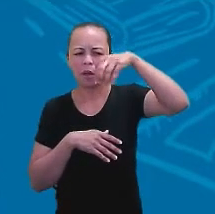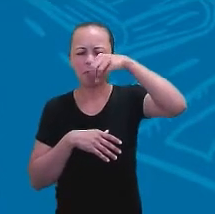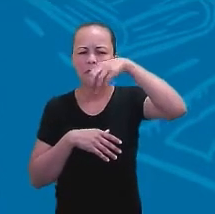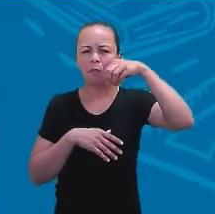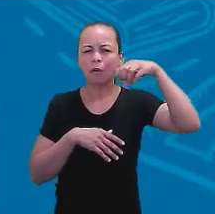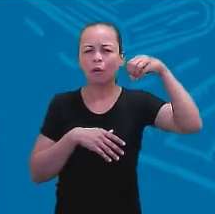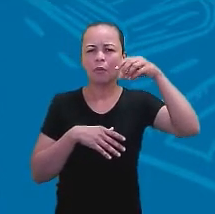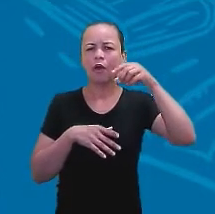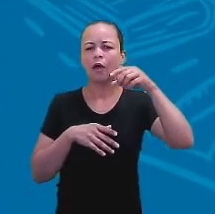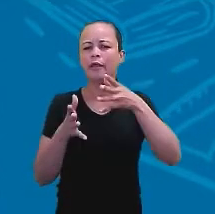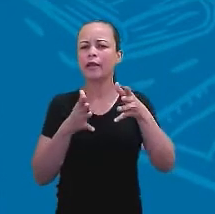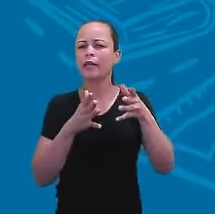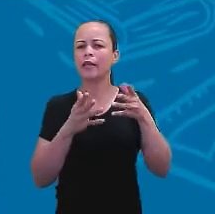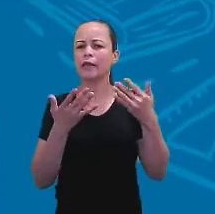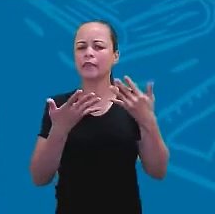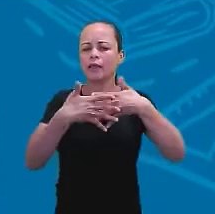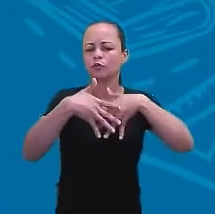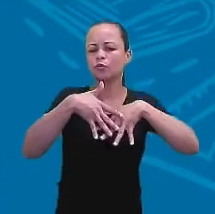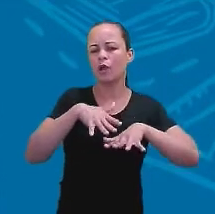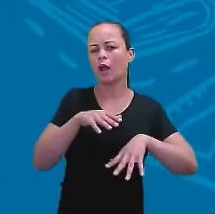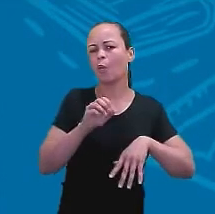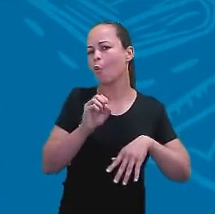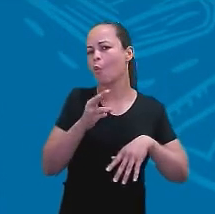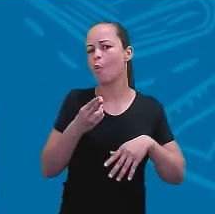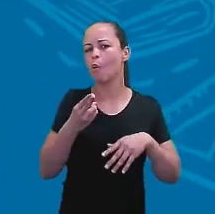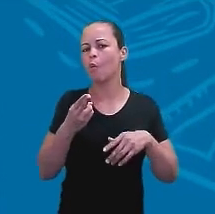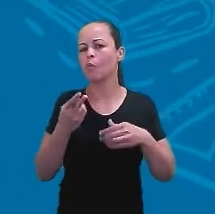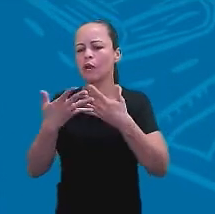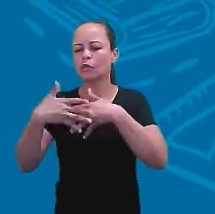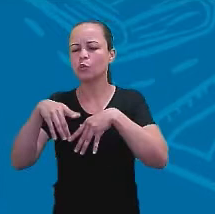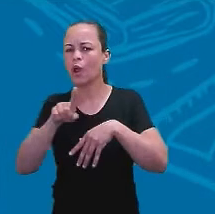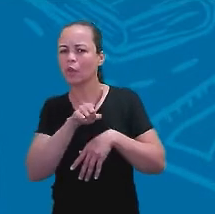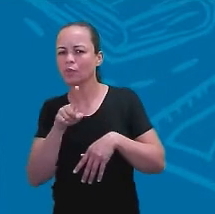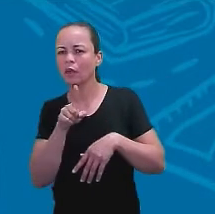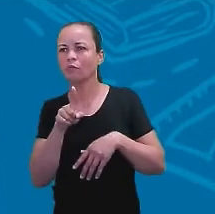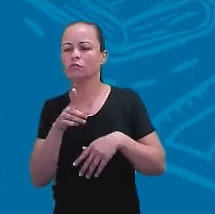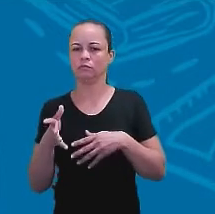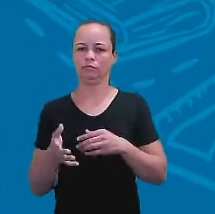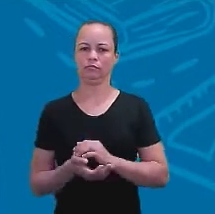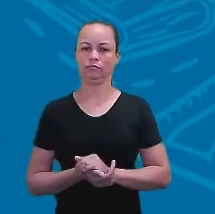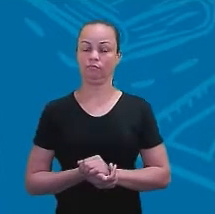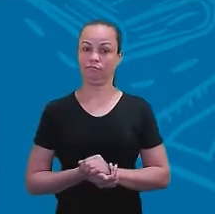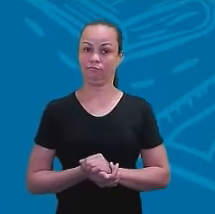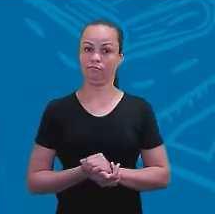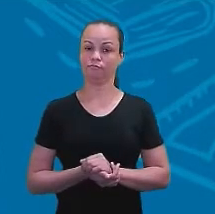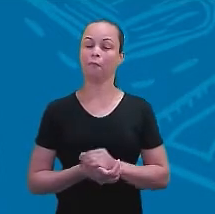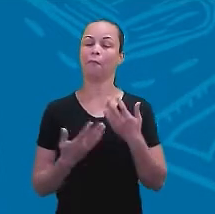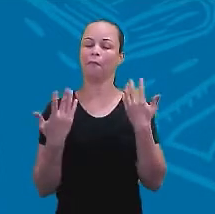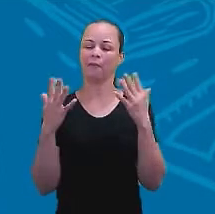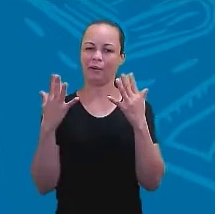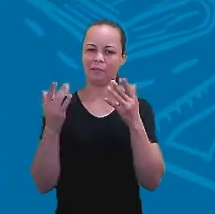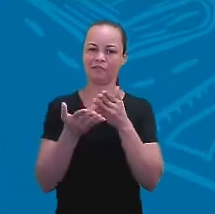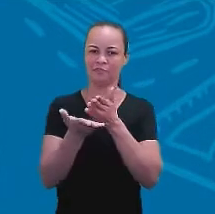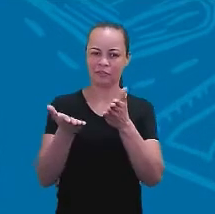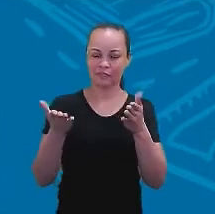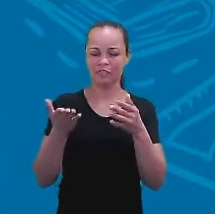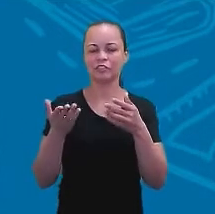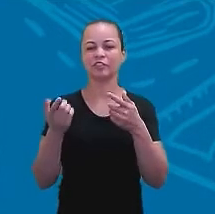luz natural ou é uma luz artificial? Parabéns para aqueles que sinalizaram que é uma fonte de